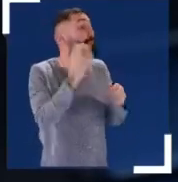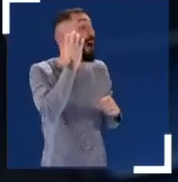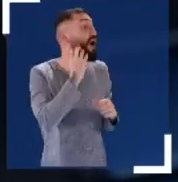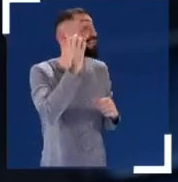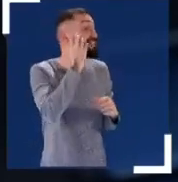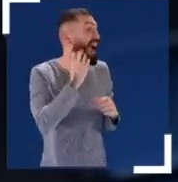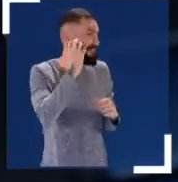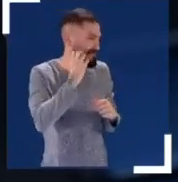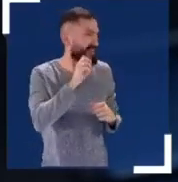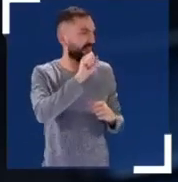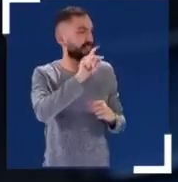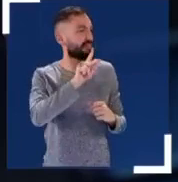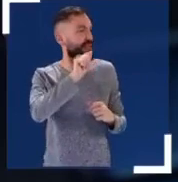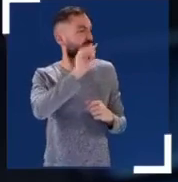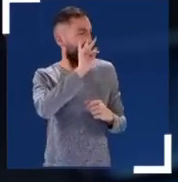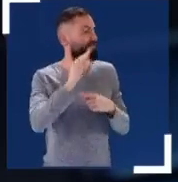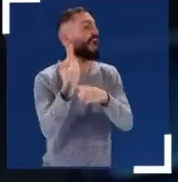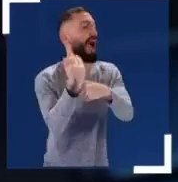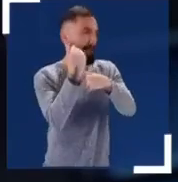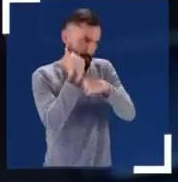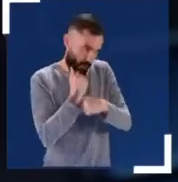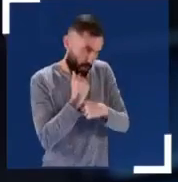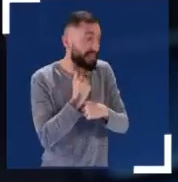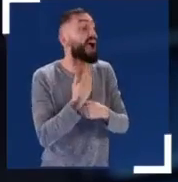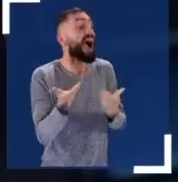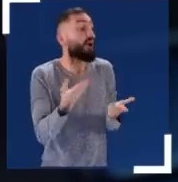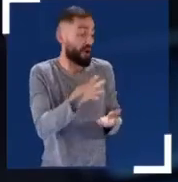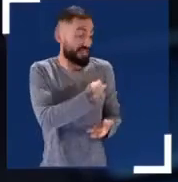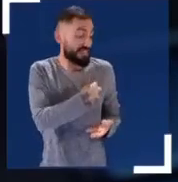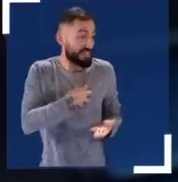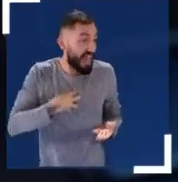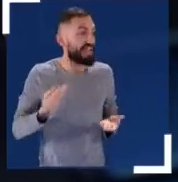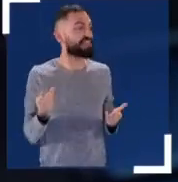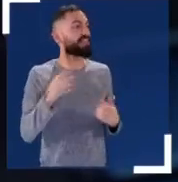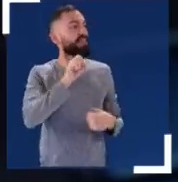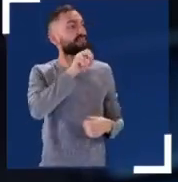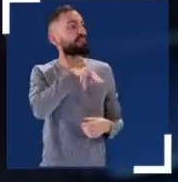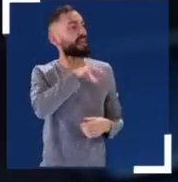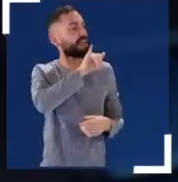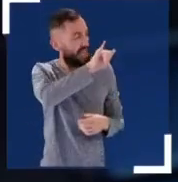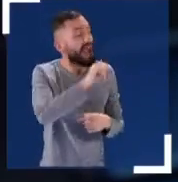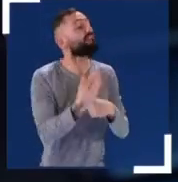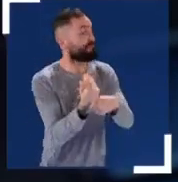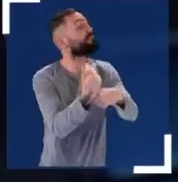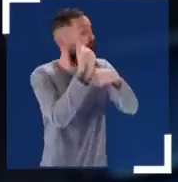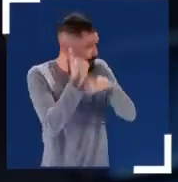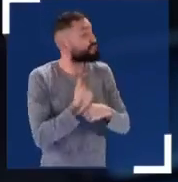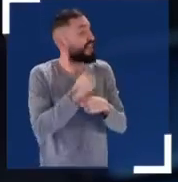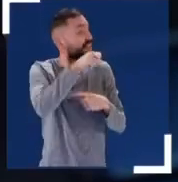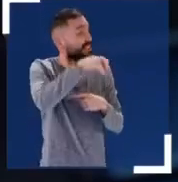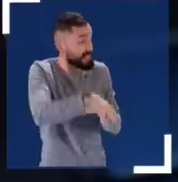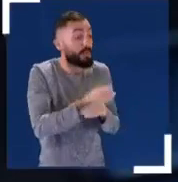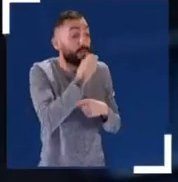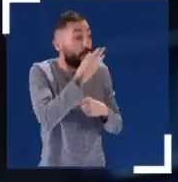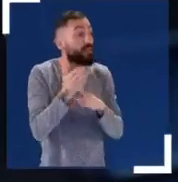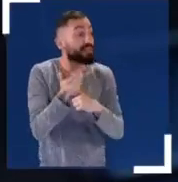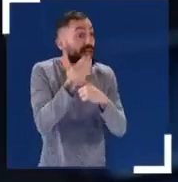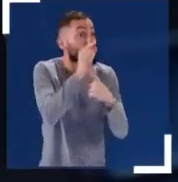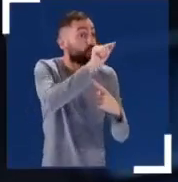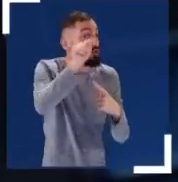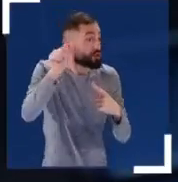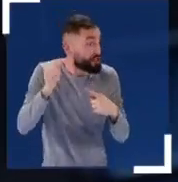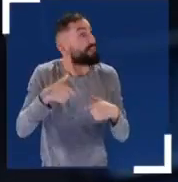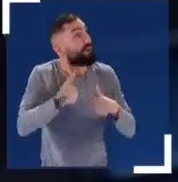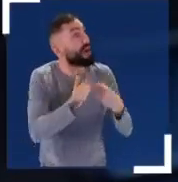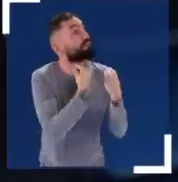apoiando, a gente trouxe também o apoio do SES, do SENAI, a possibilidade de termos aquela tecnologia que é muito boa em muitos municípios de